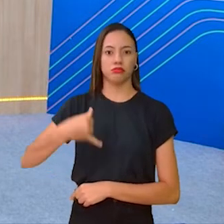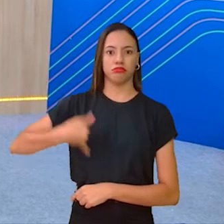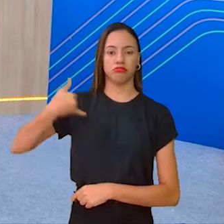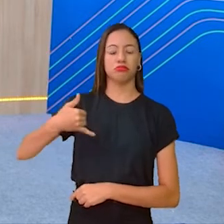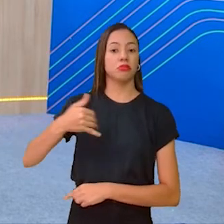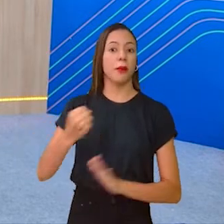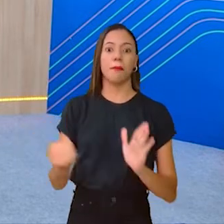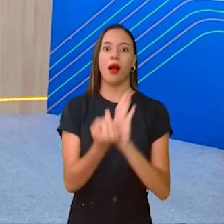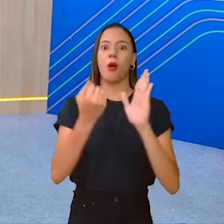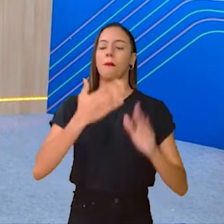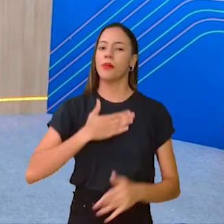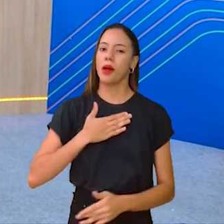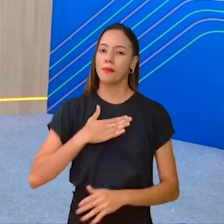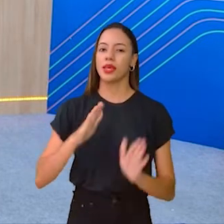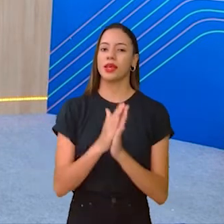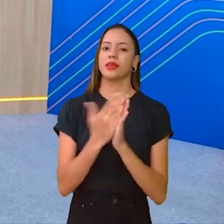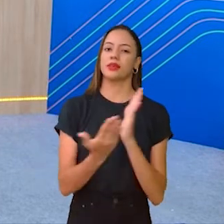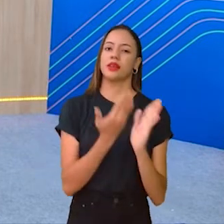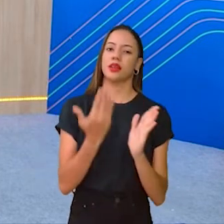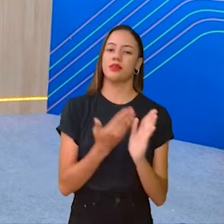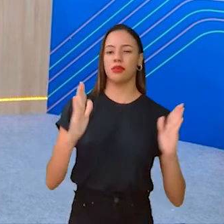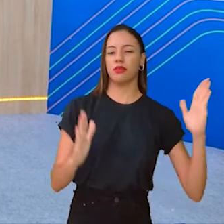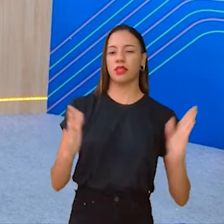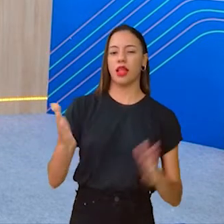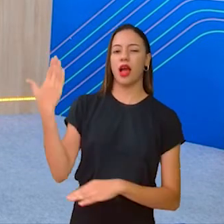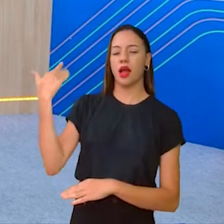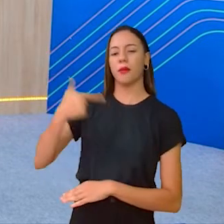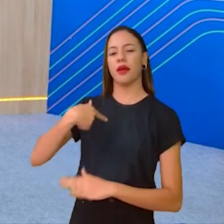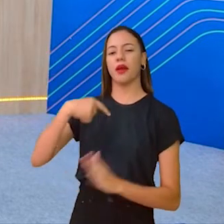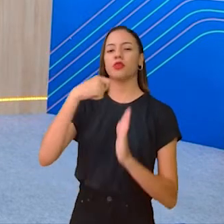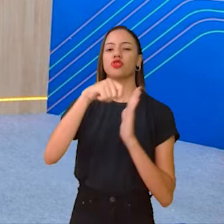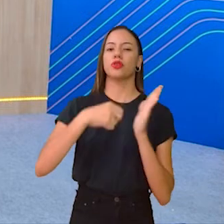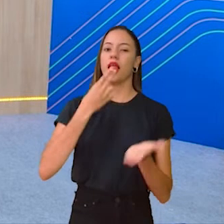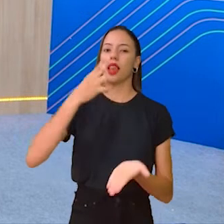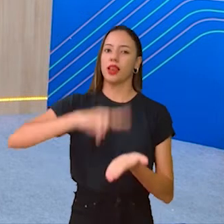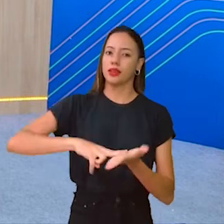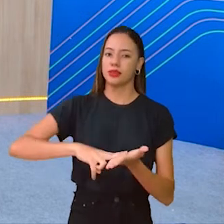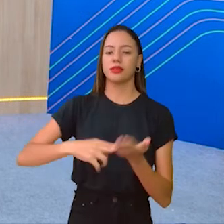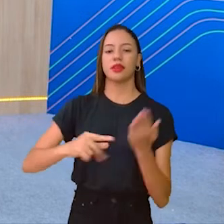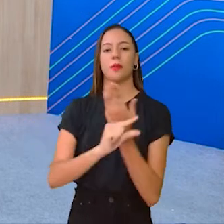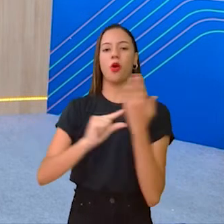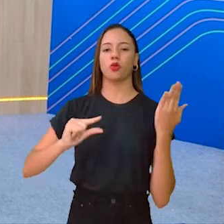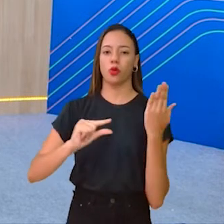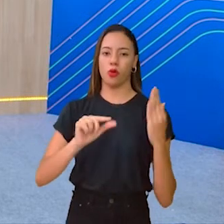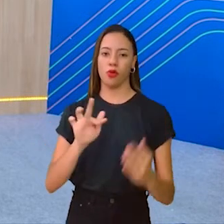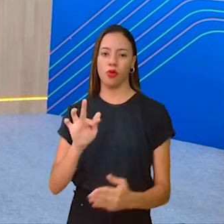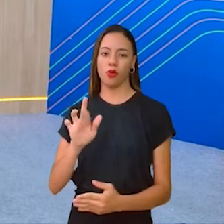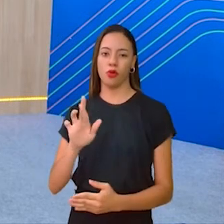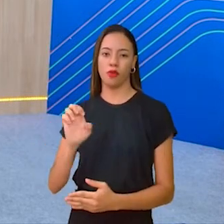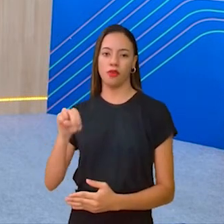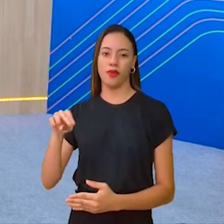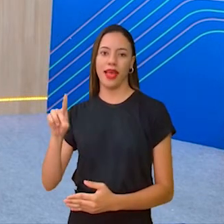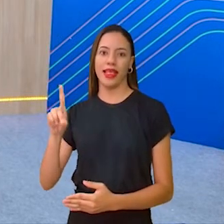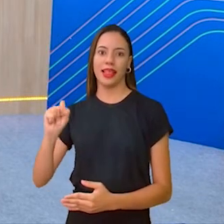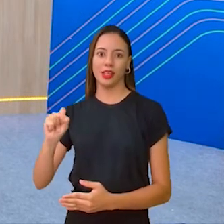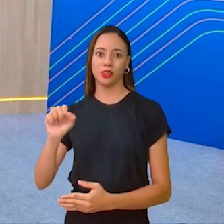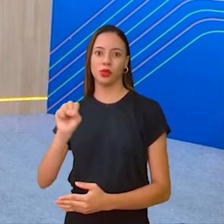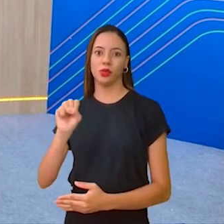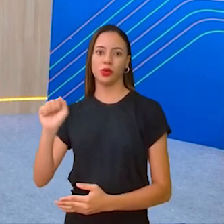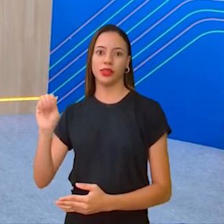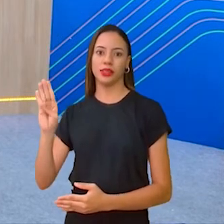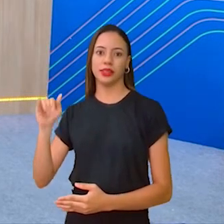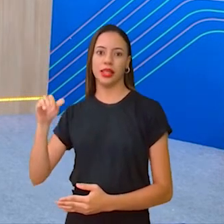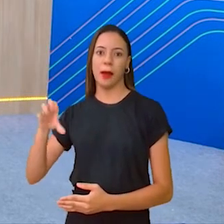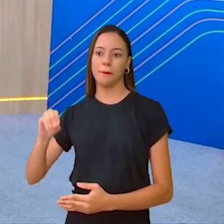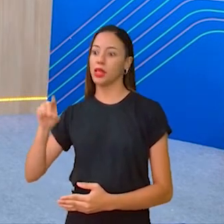encontro marcado, que na época eu escrevi uma carta para o autor, Fernando Sabino, e ele respondeu. É um